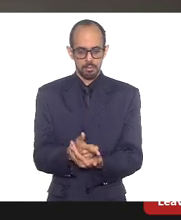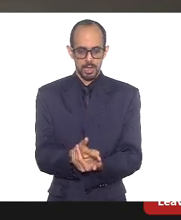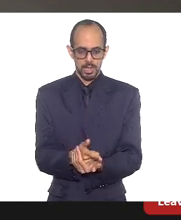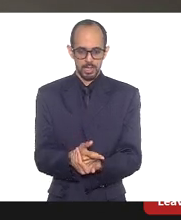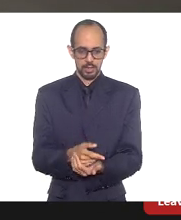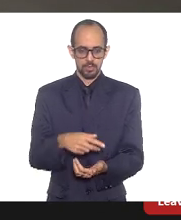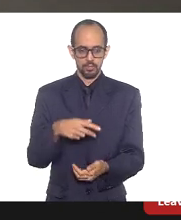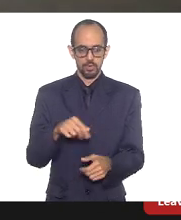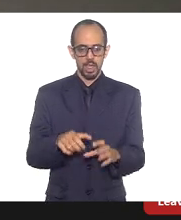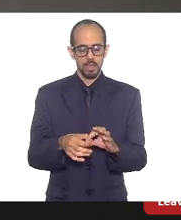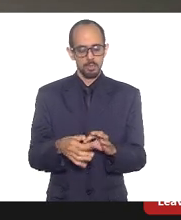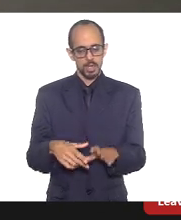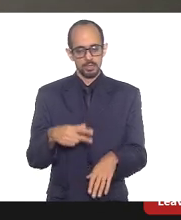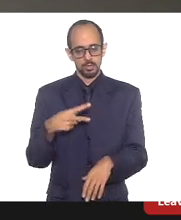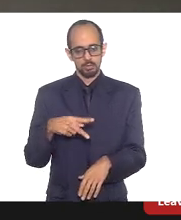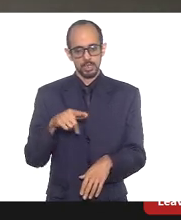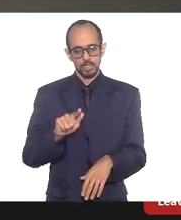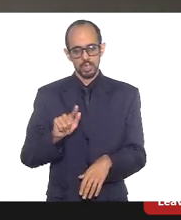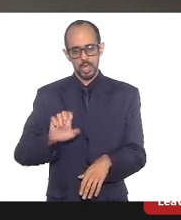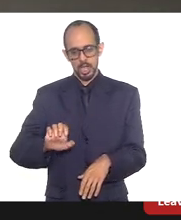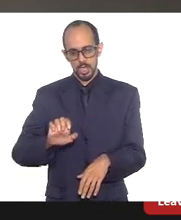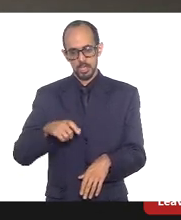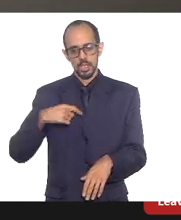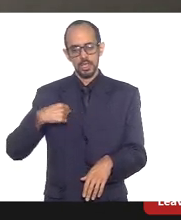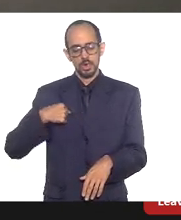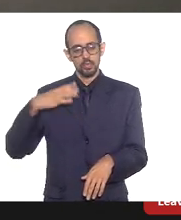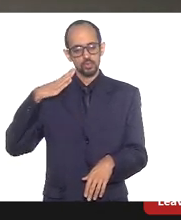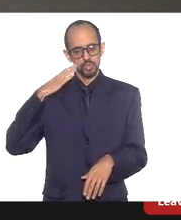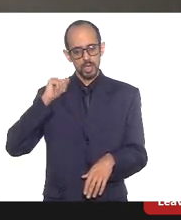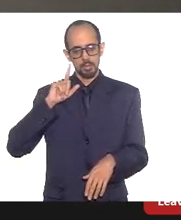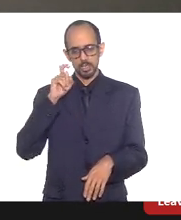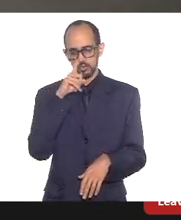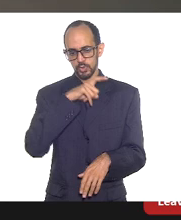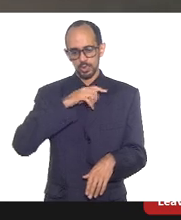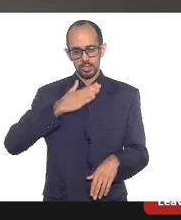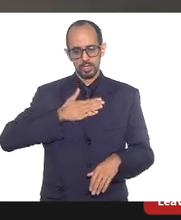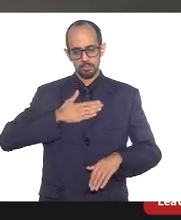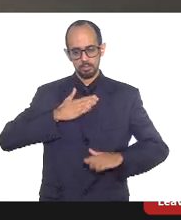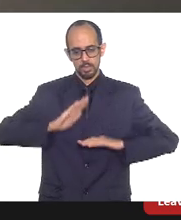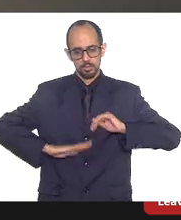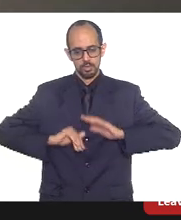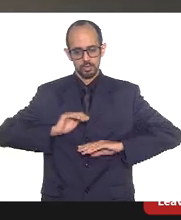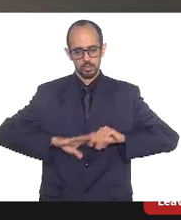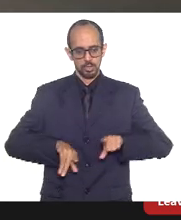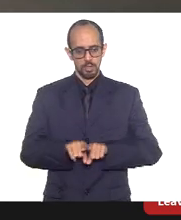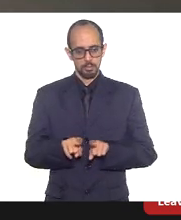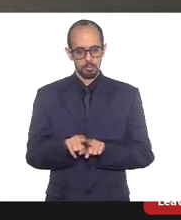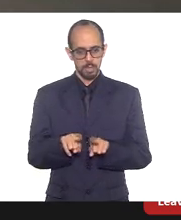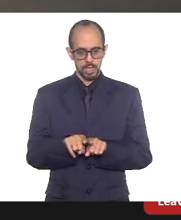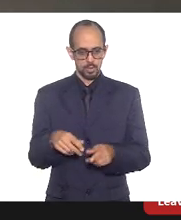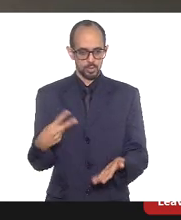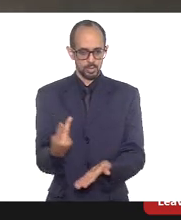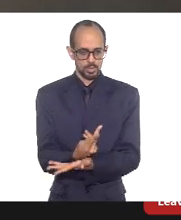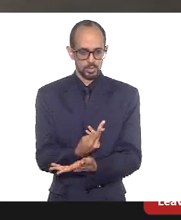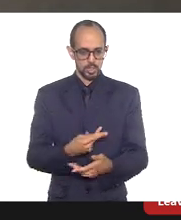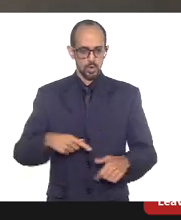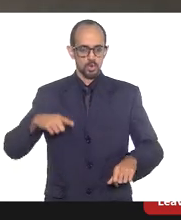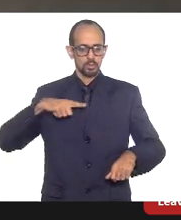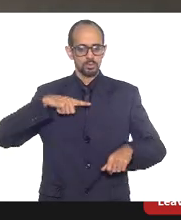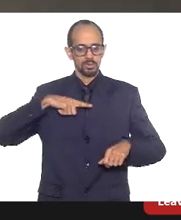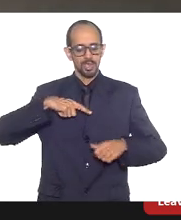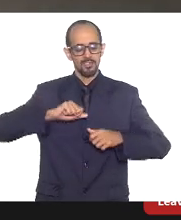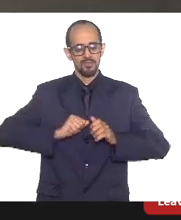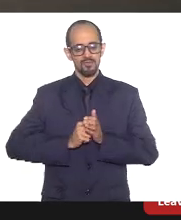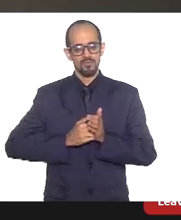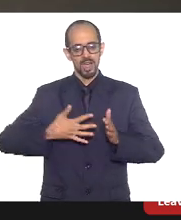PGE. E eu digo pelas dificuldades que a minha carreira teve. Tem vários porém dentro dos processos que deveria ser automático, poderia